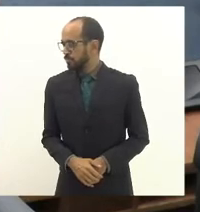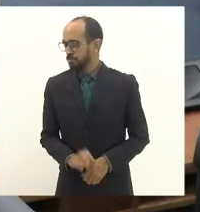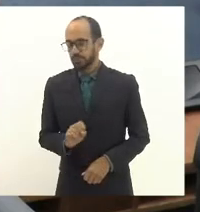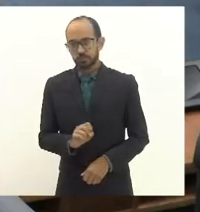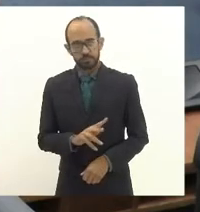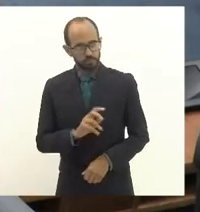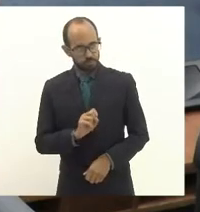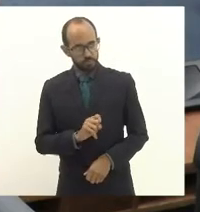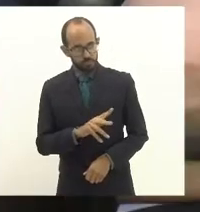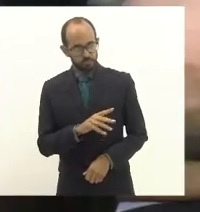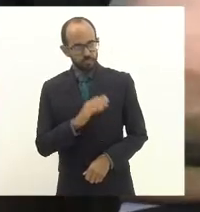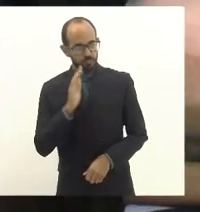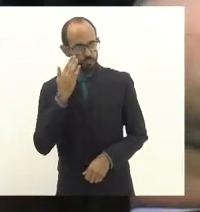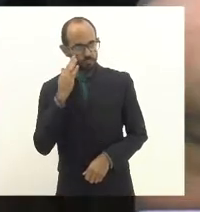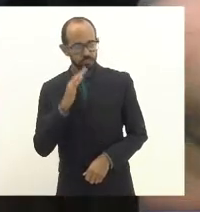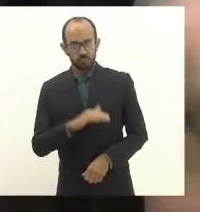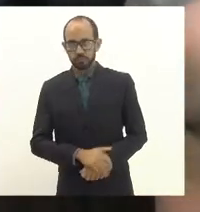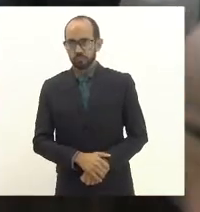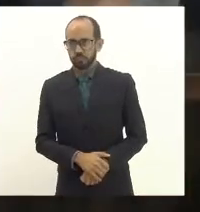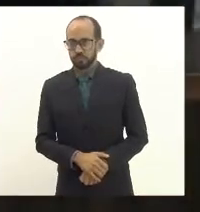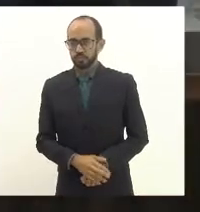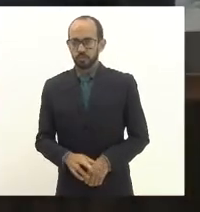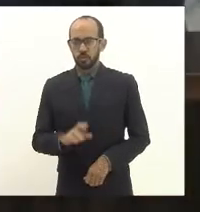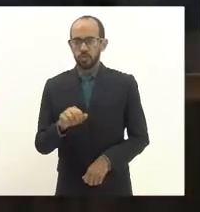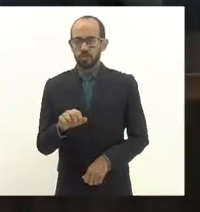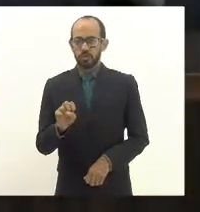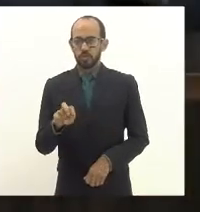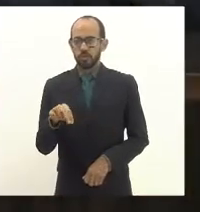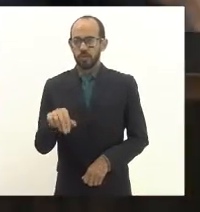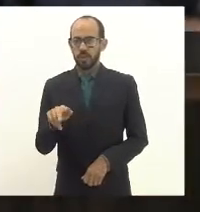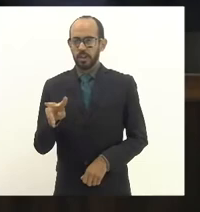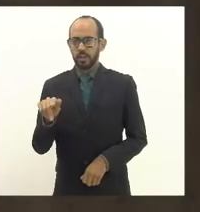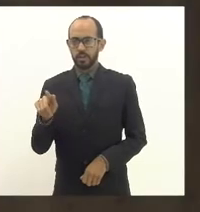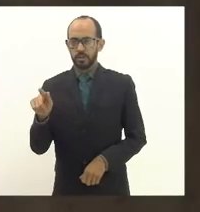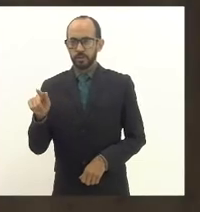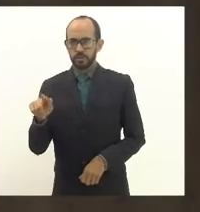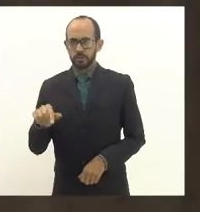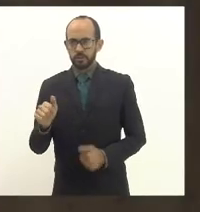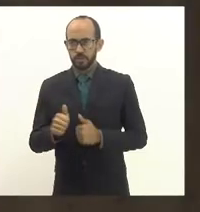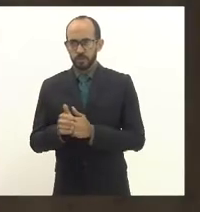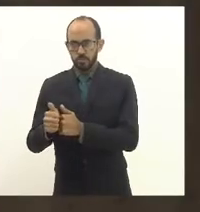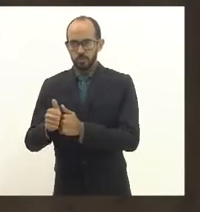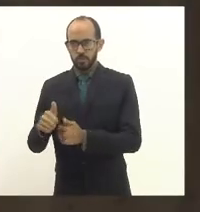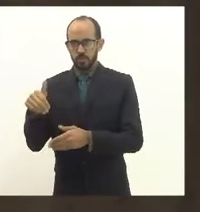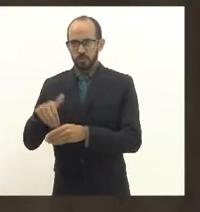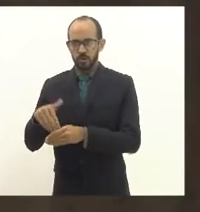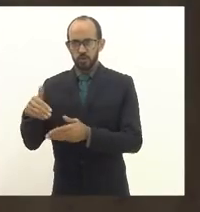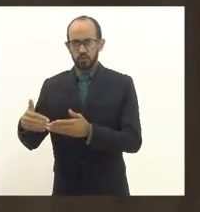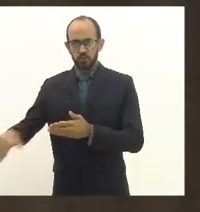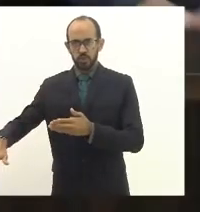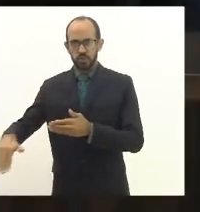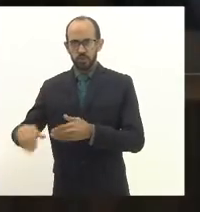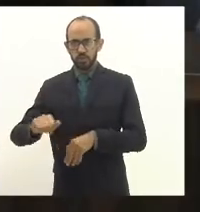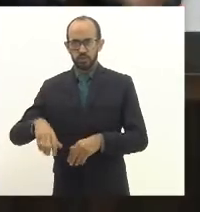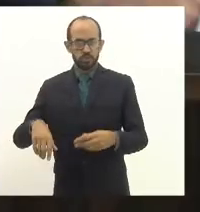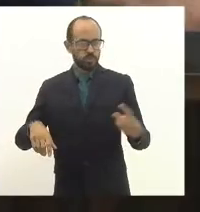Ok. Deputado Rosenberg Reis. Acompanho o voto divergente, presidente.